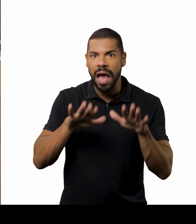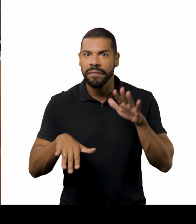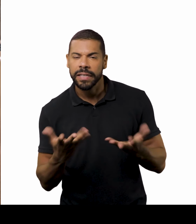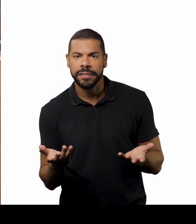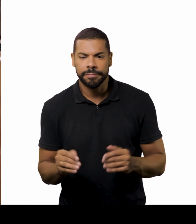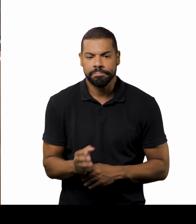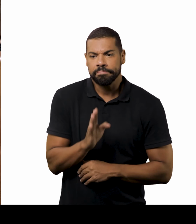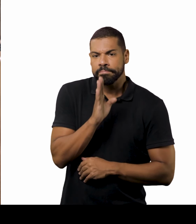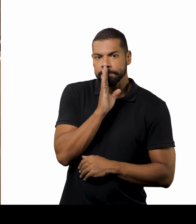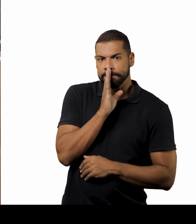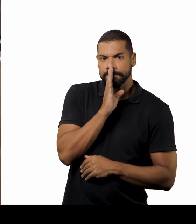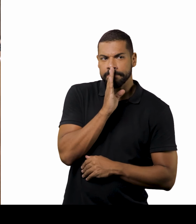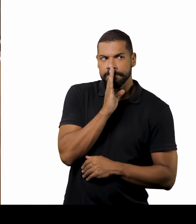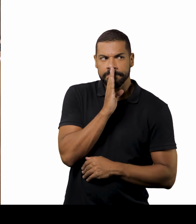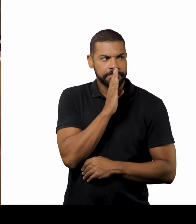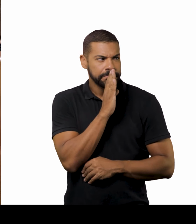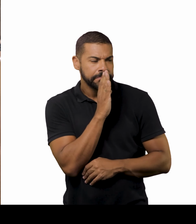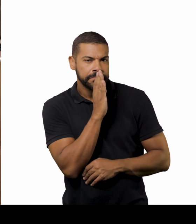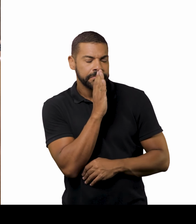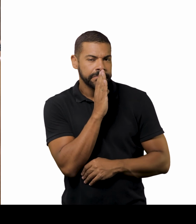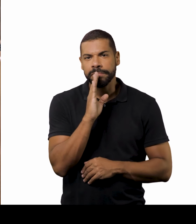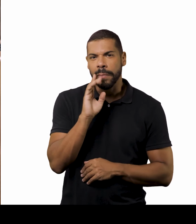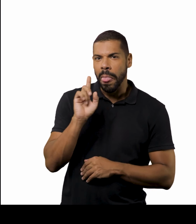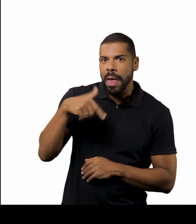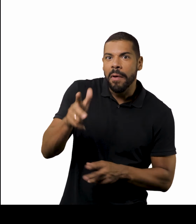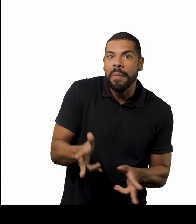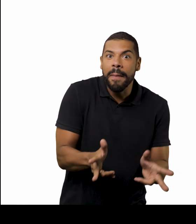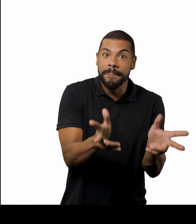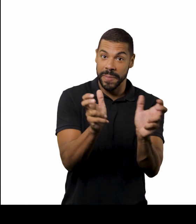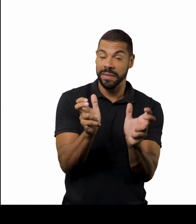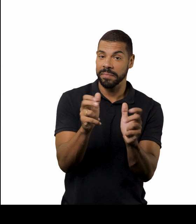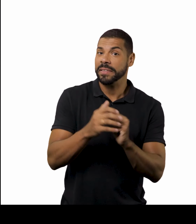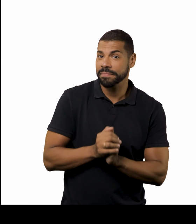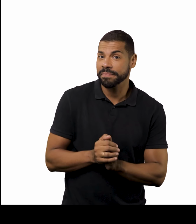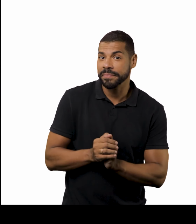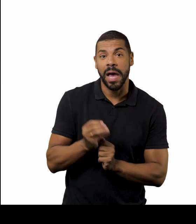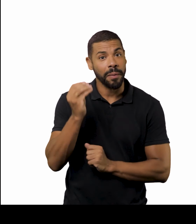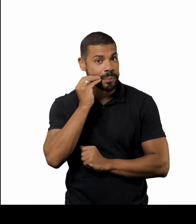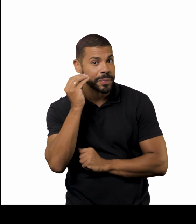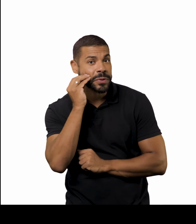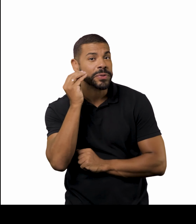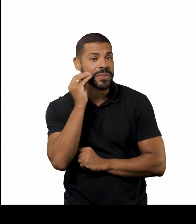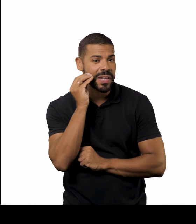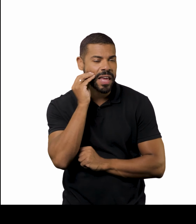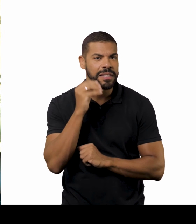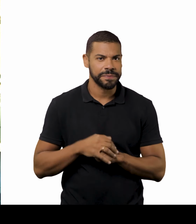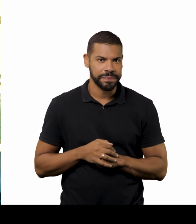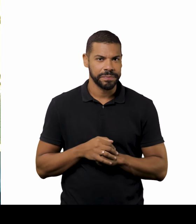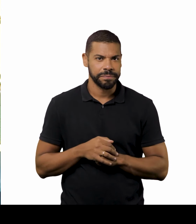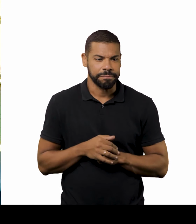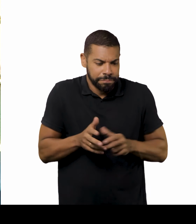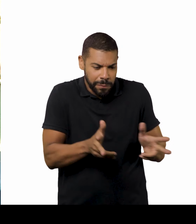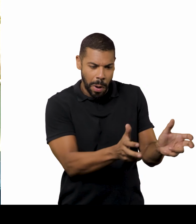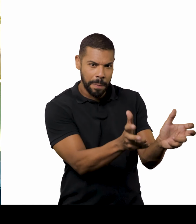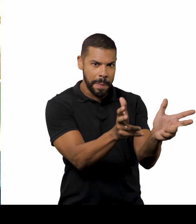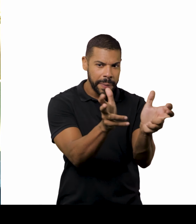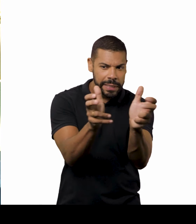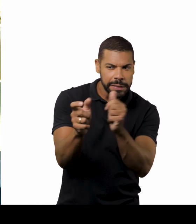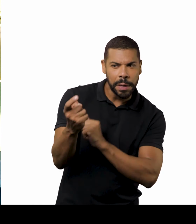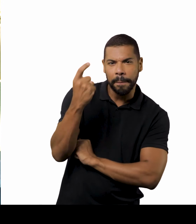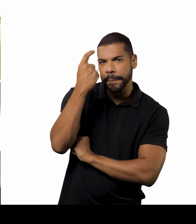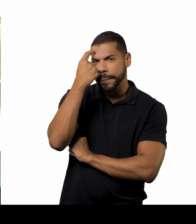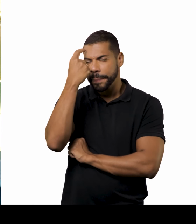que ela nem vai falar, às vezes vai ficar ali, ou vai dar um start. Então, assim, criar possibilidades mesmo. De cara, assim,